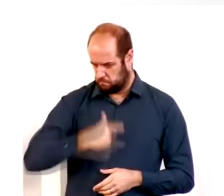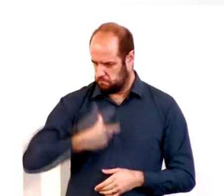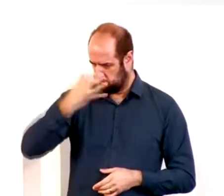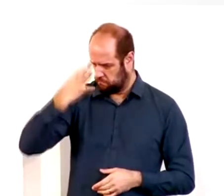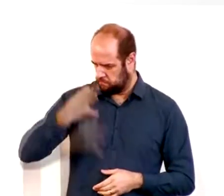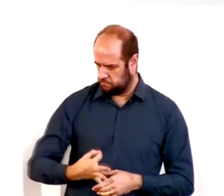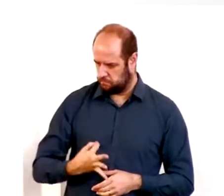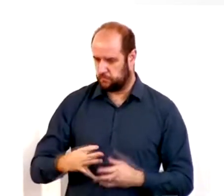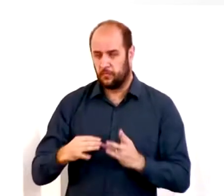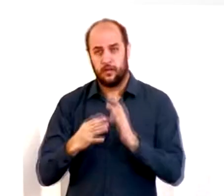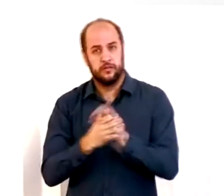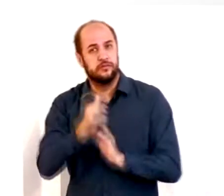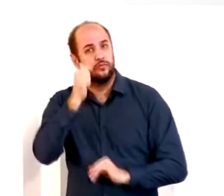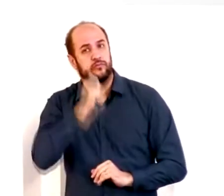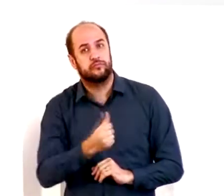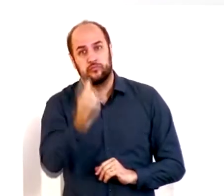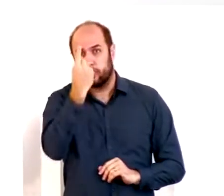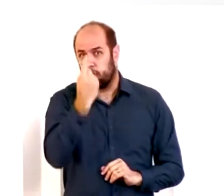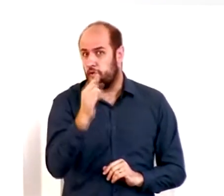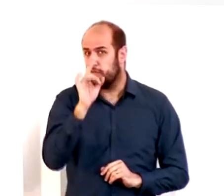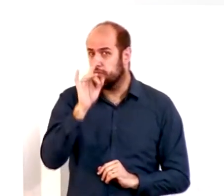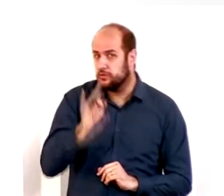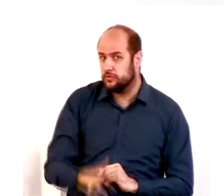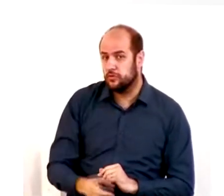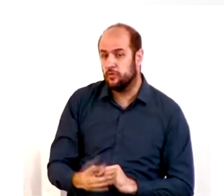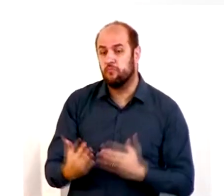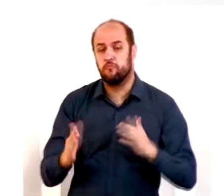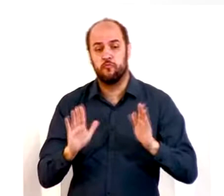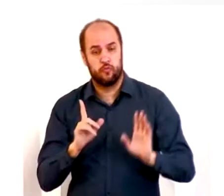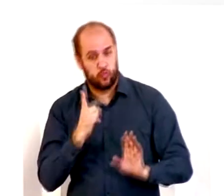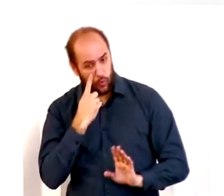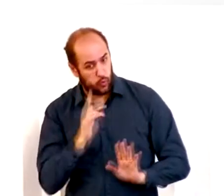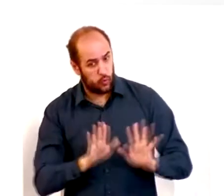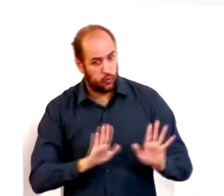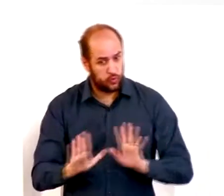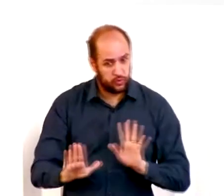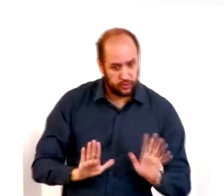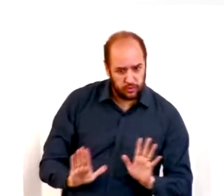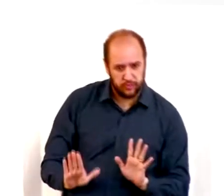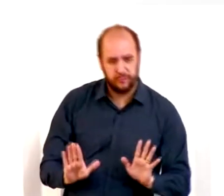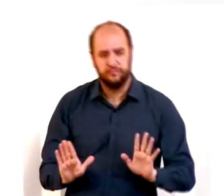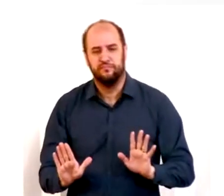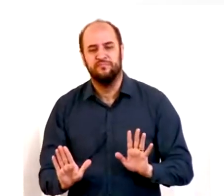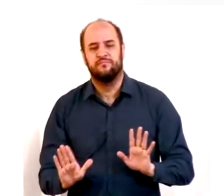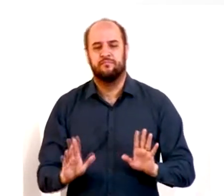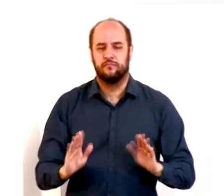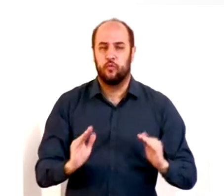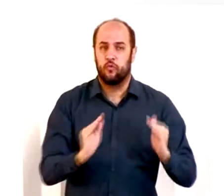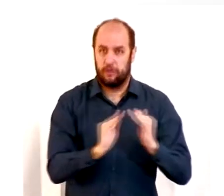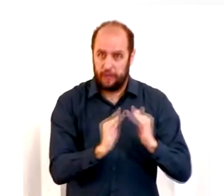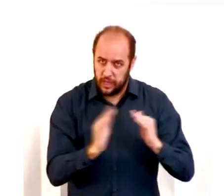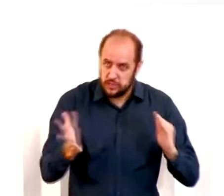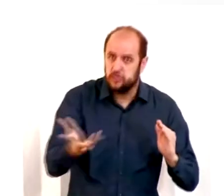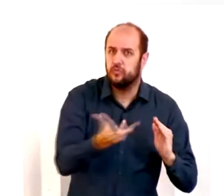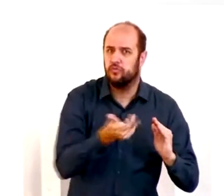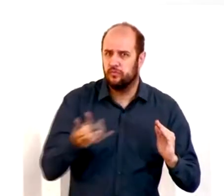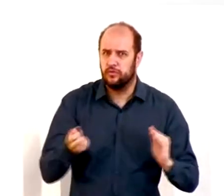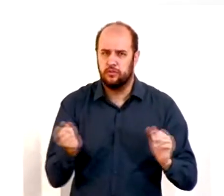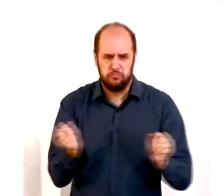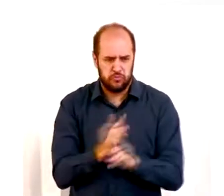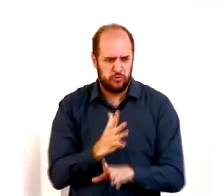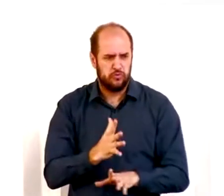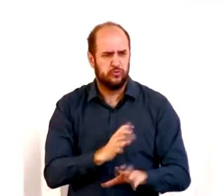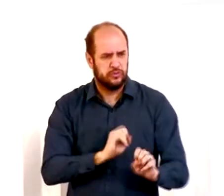irrepreensível, esposo de uma só mulher, temperante, sóbrio, modesto, hospitaleiro, apto para ensinar, não dado